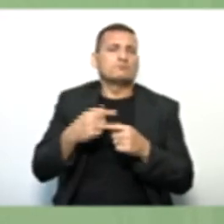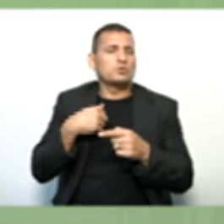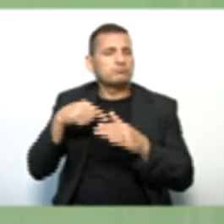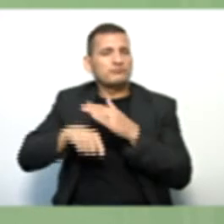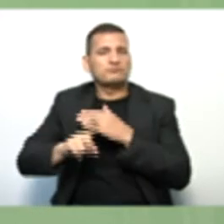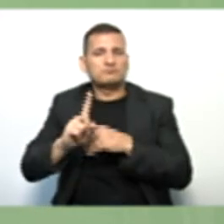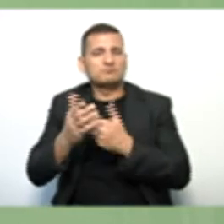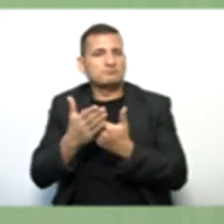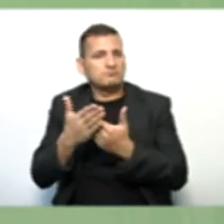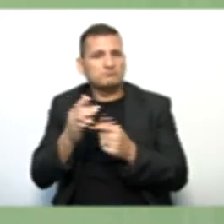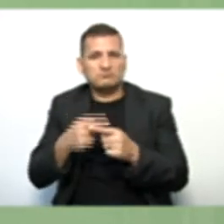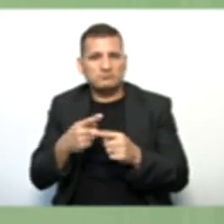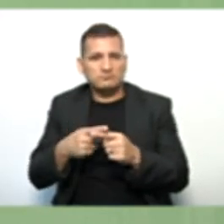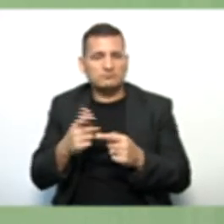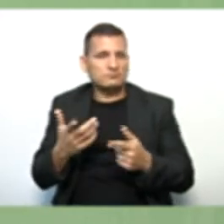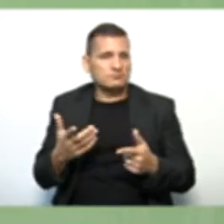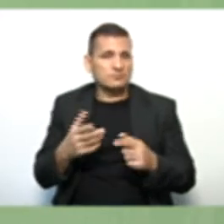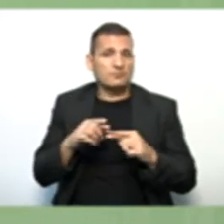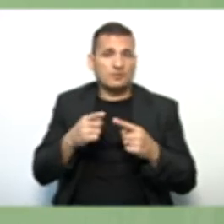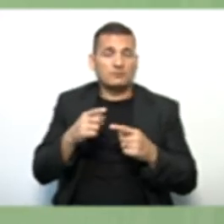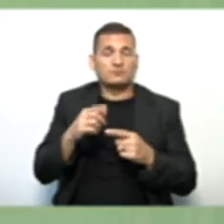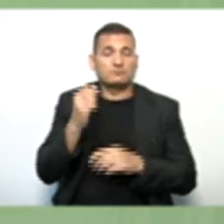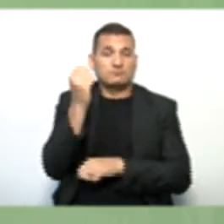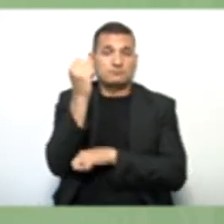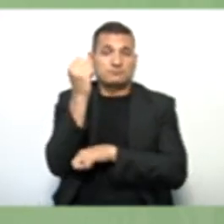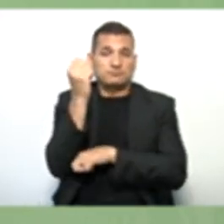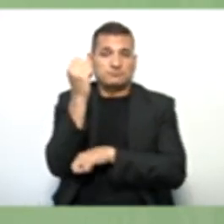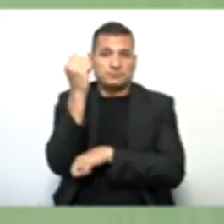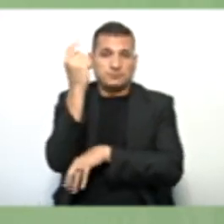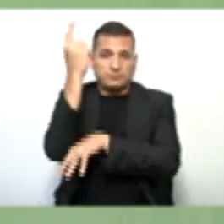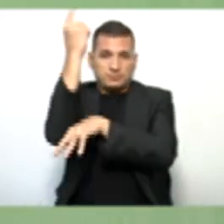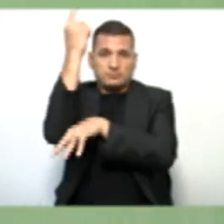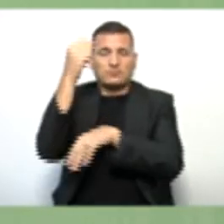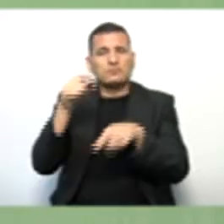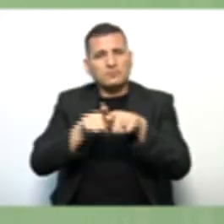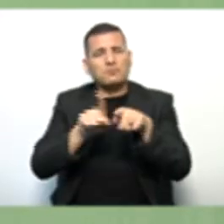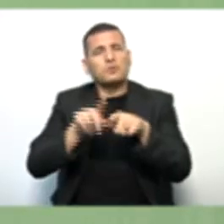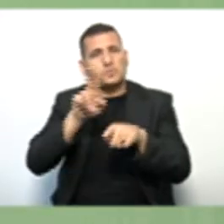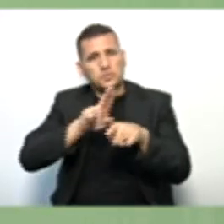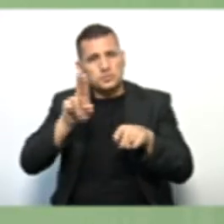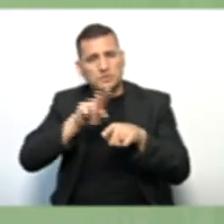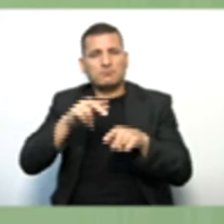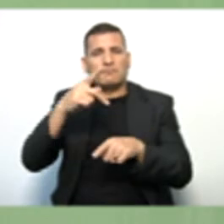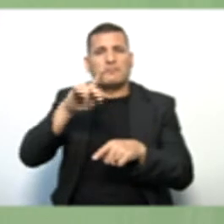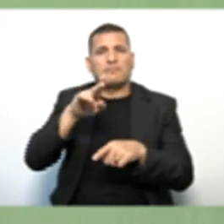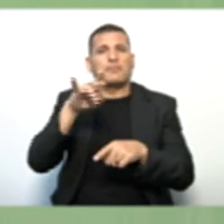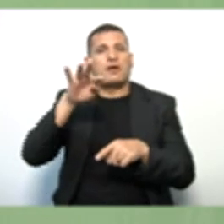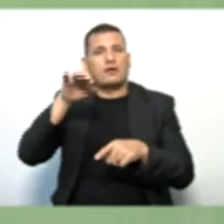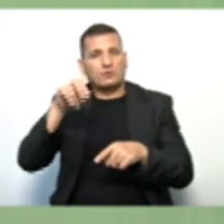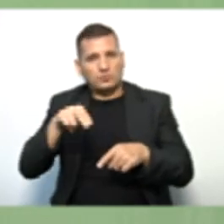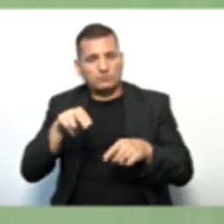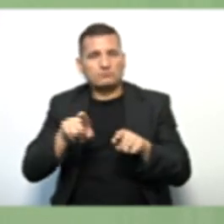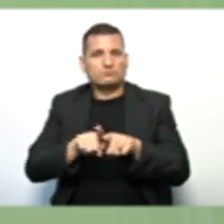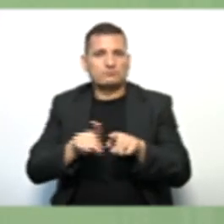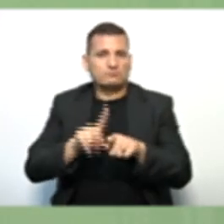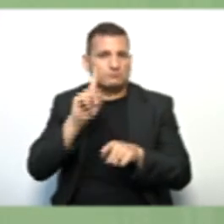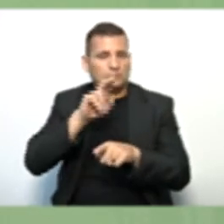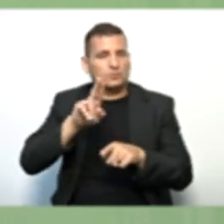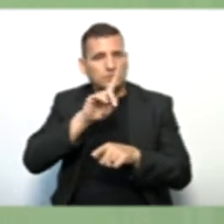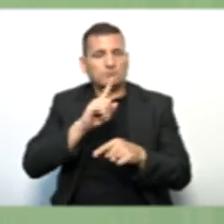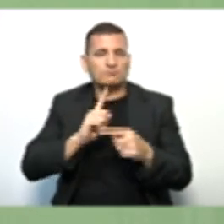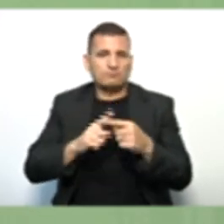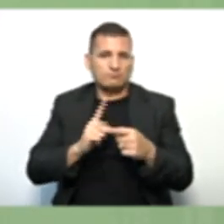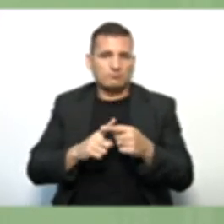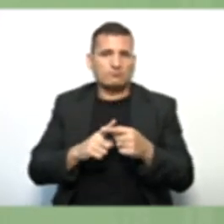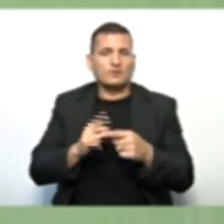Lua, sabe? Mas a NASA também usa Python, tá, gente? Só pra vocês quiserem se informar também aí porque eu sempre duvido